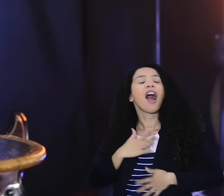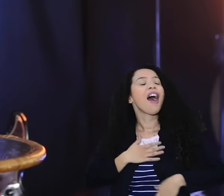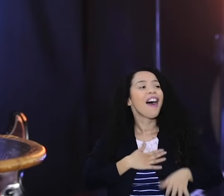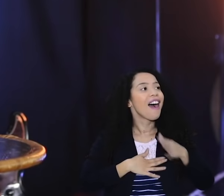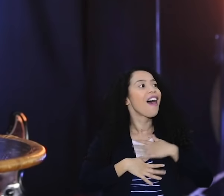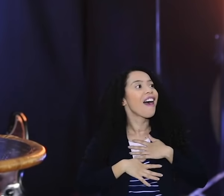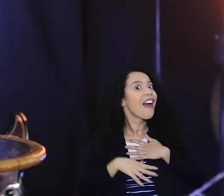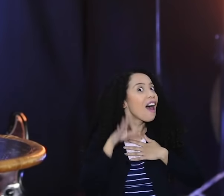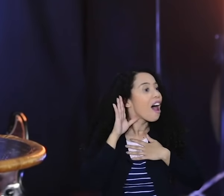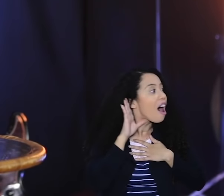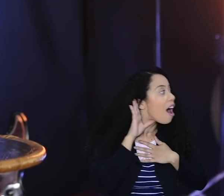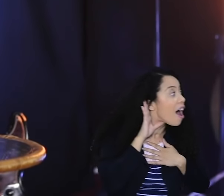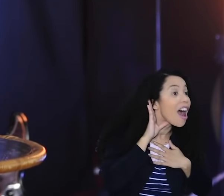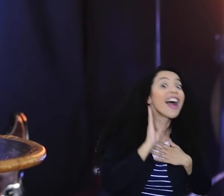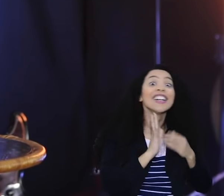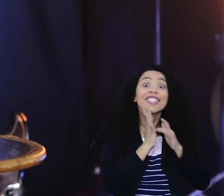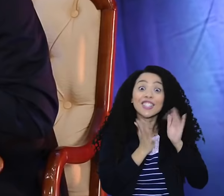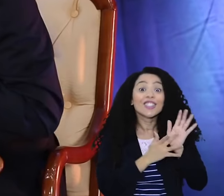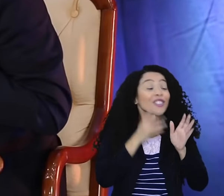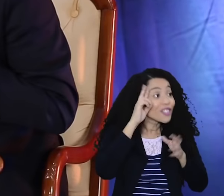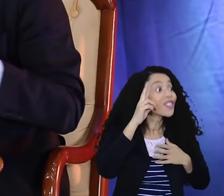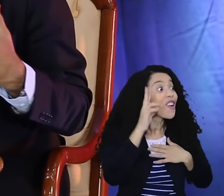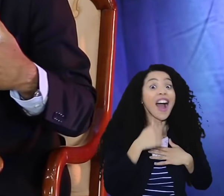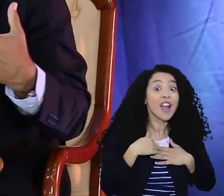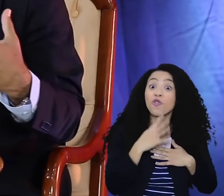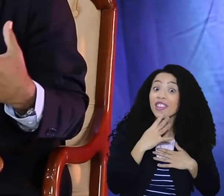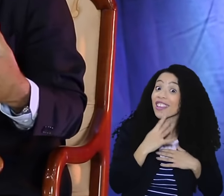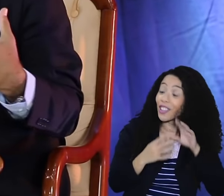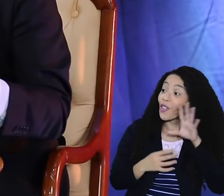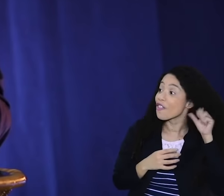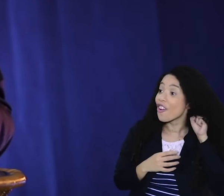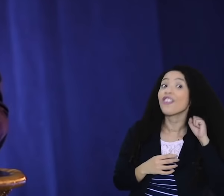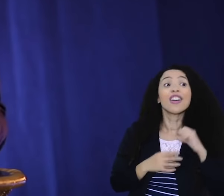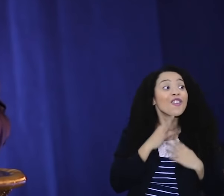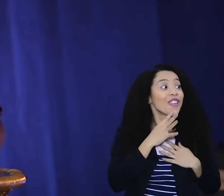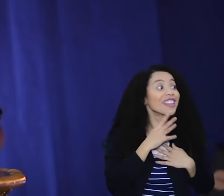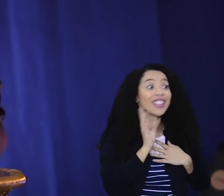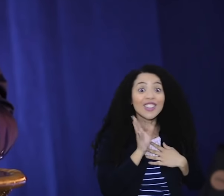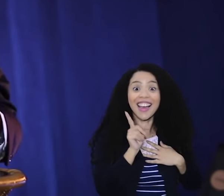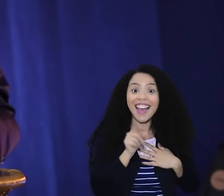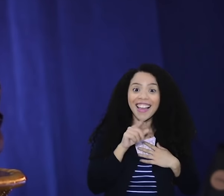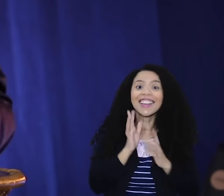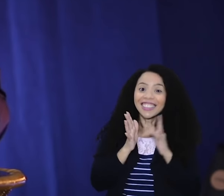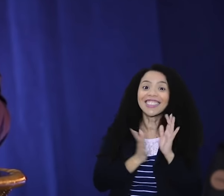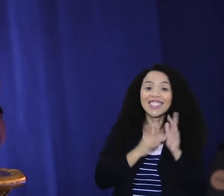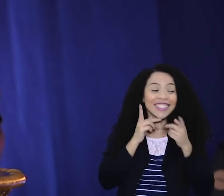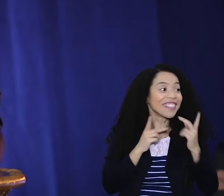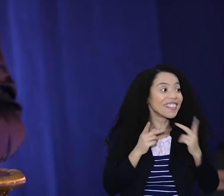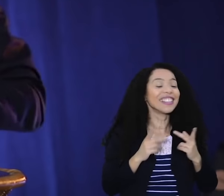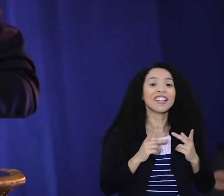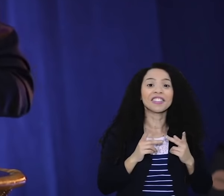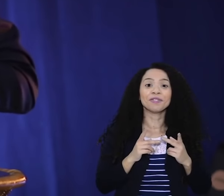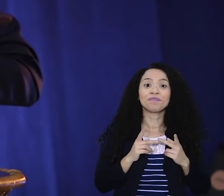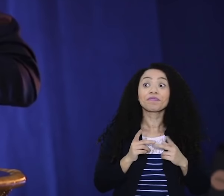acalmaram-se um pouco e dizem: quem é que está falando? É o Senhor, é Ele mesmo, será Ele, eu conheço a voz dEle. É, só pode ser o Senhor, meu Deus do céu, é Ele que está